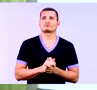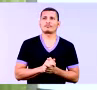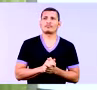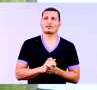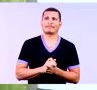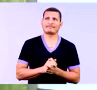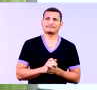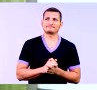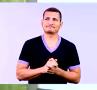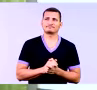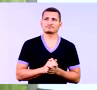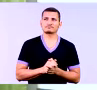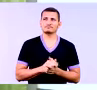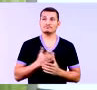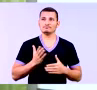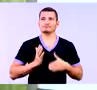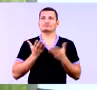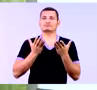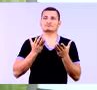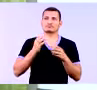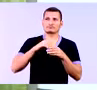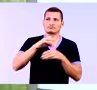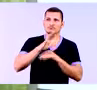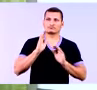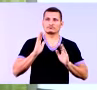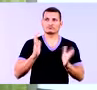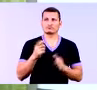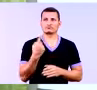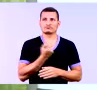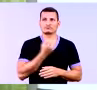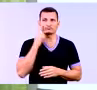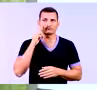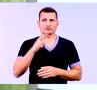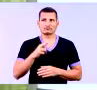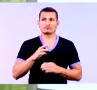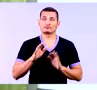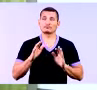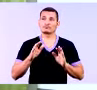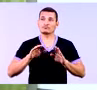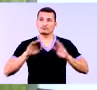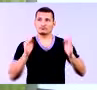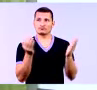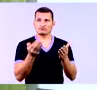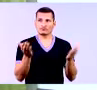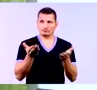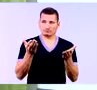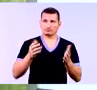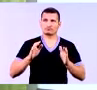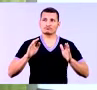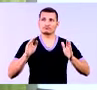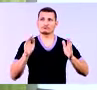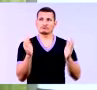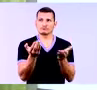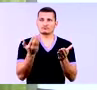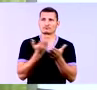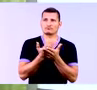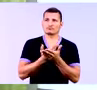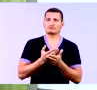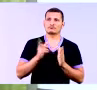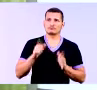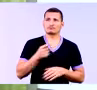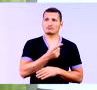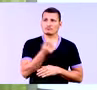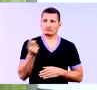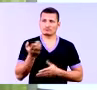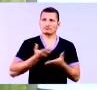não serem pegos de surpresa com o conteúdo que nós já vimos. Então, o foco de hoje e o foco das nossas aulas é trazer a vocês